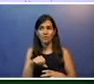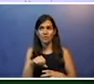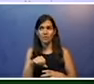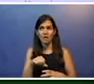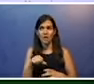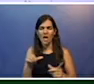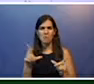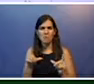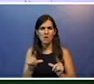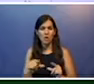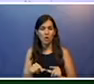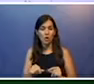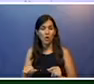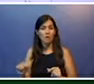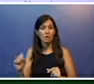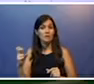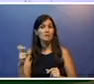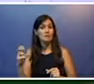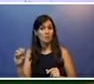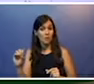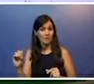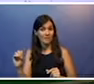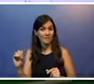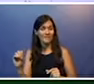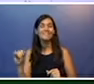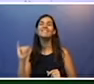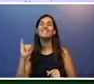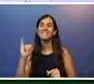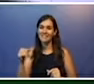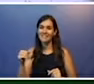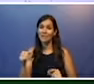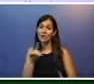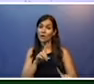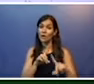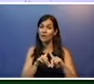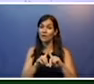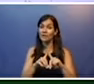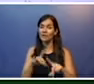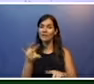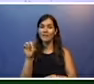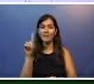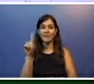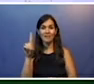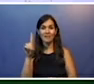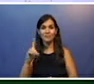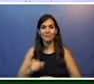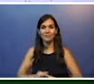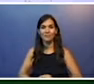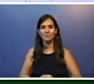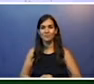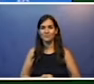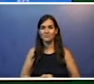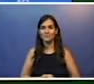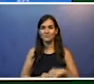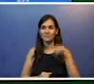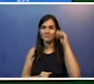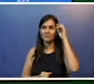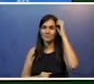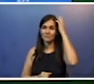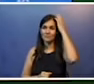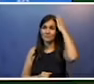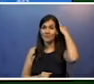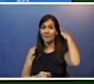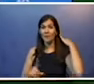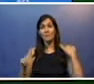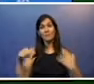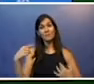é menor do que o L, 50? Sim, então a alternativa correta é a letra D. Vamos para